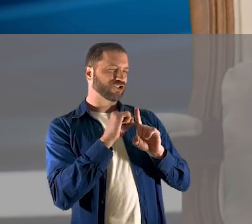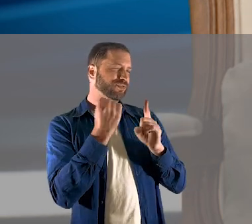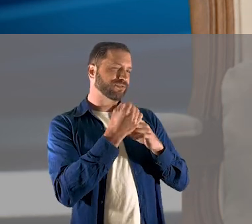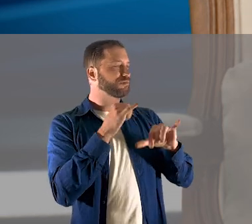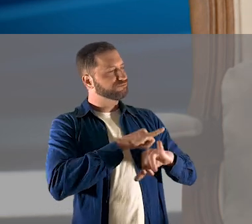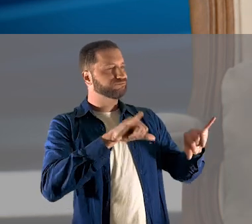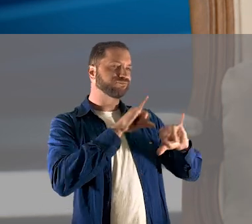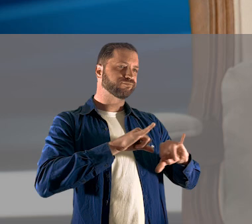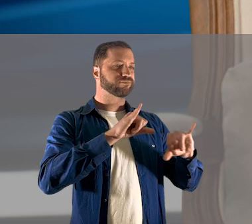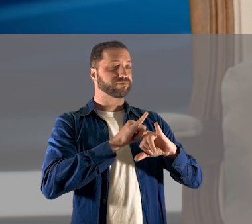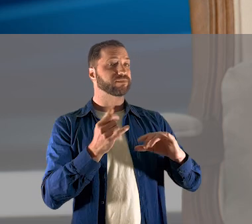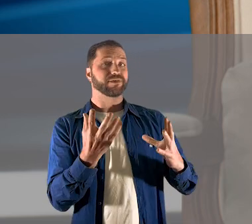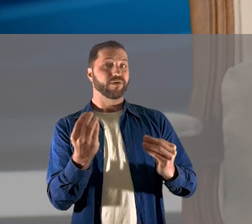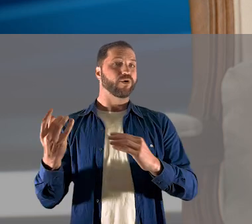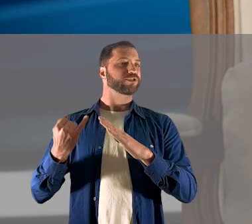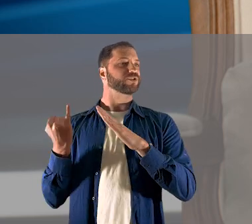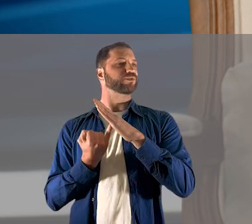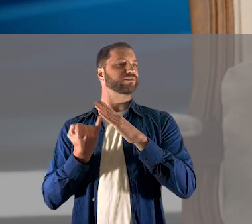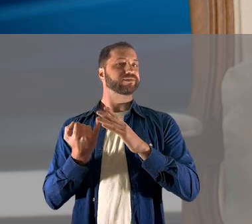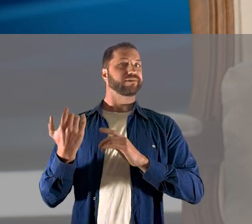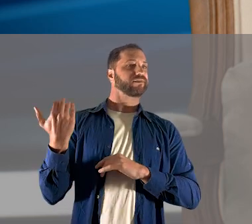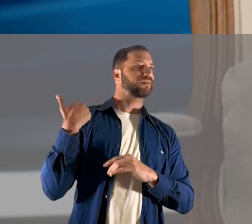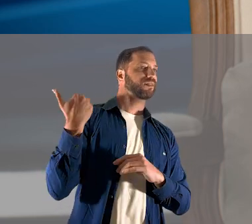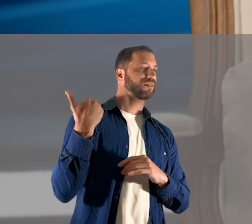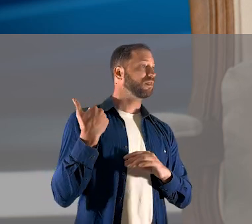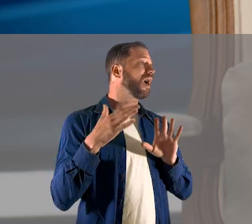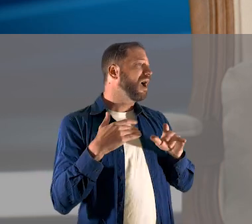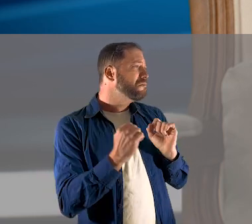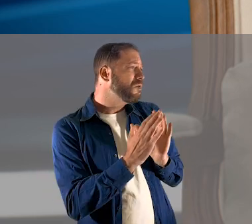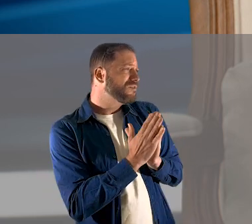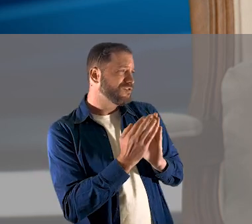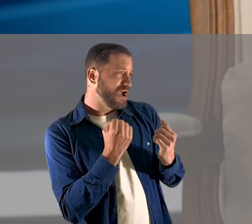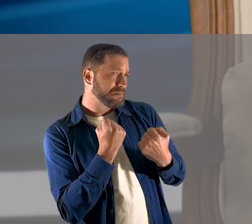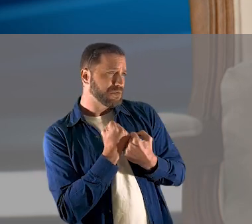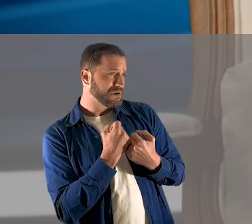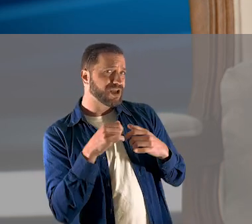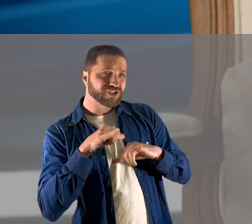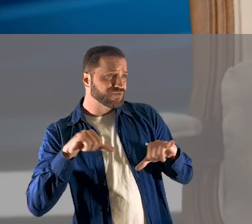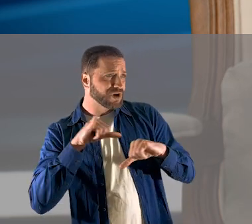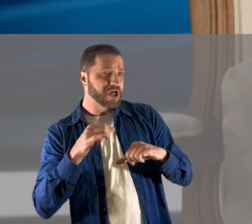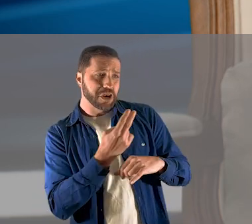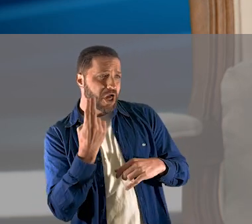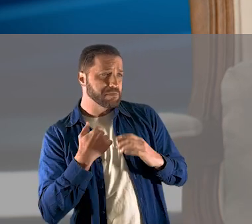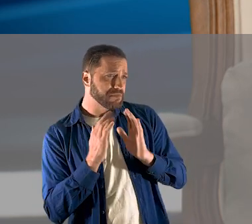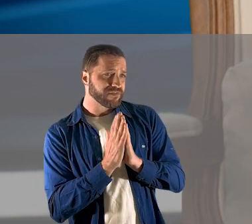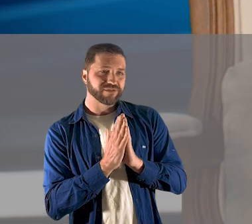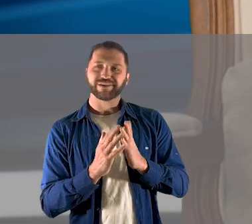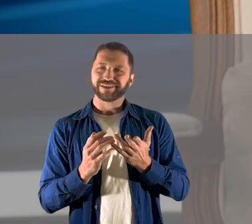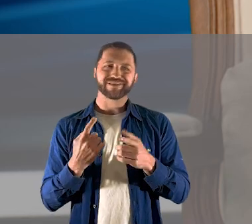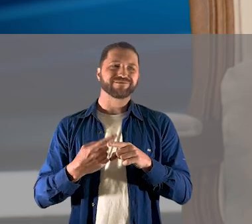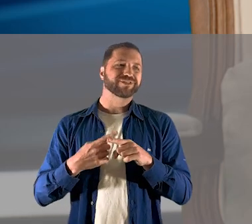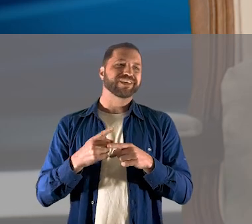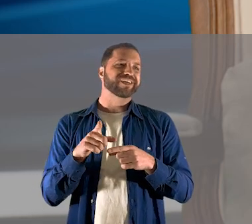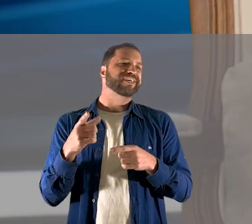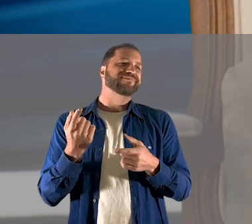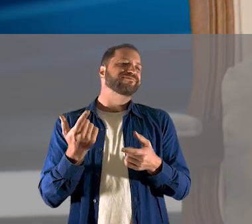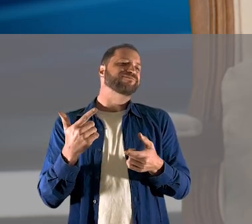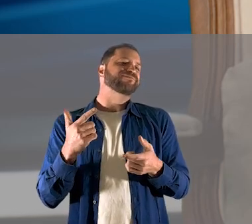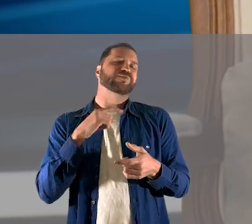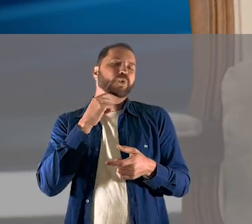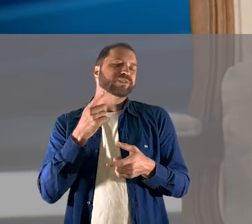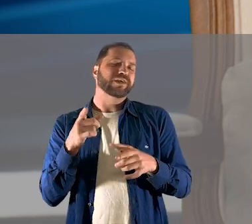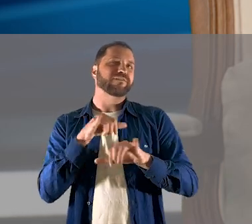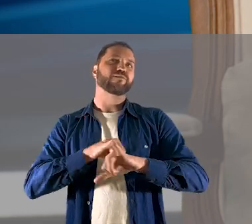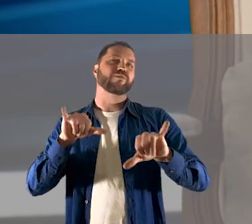da divulgação dos meus trabalhos sociais muitas vezes as instituições entre em contato comigo ai você pode divulgar não precisa tanto porque às vezes